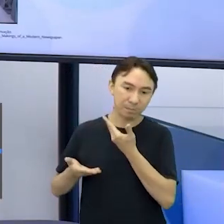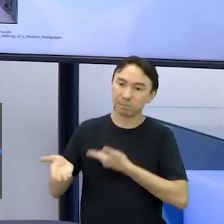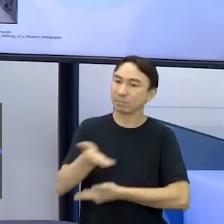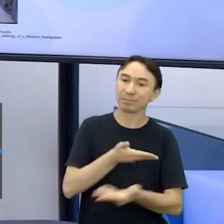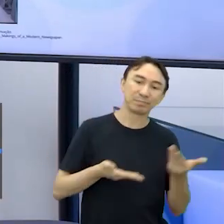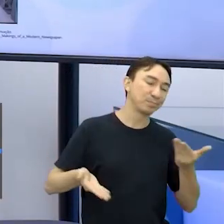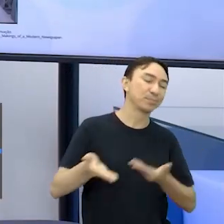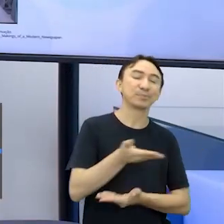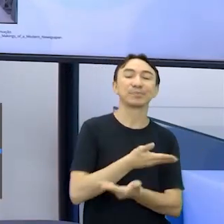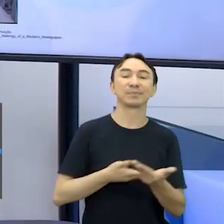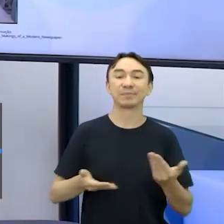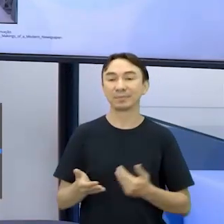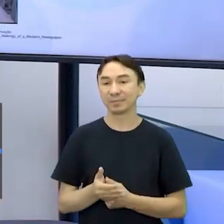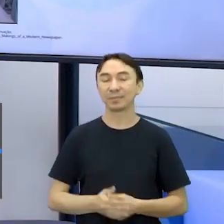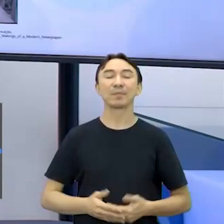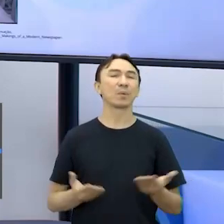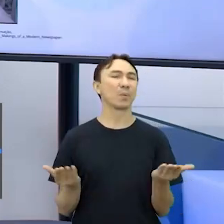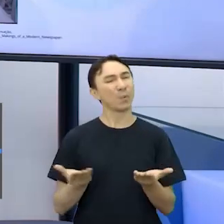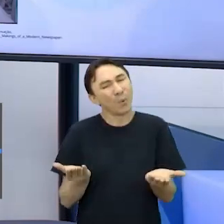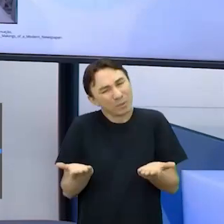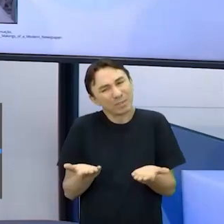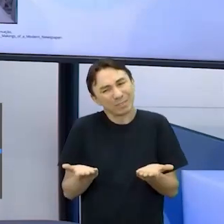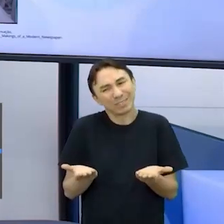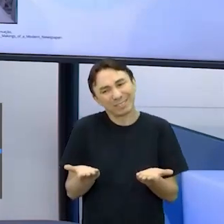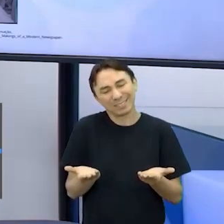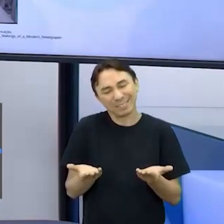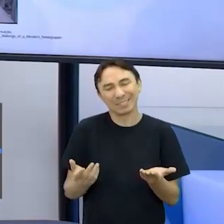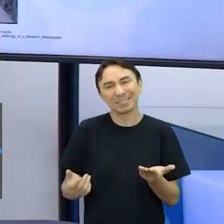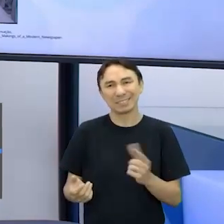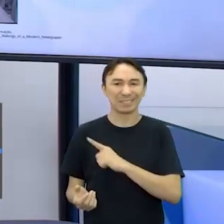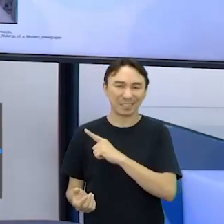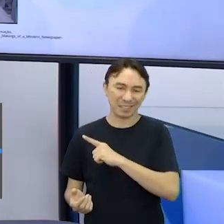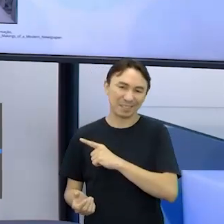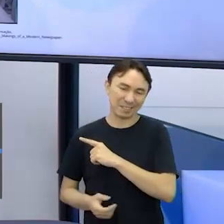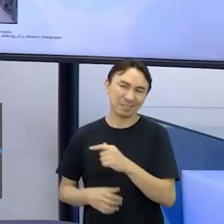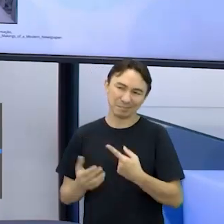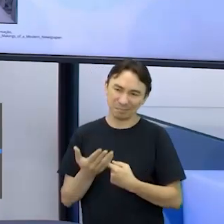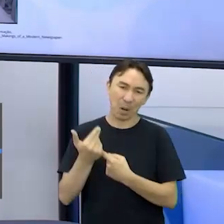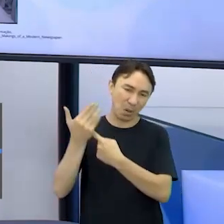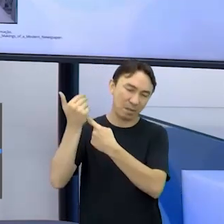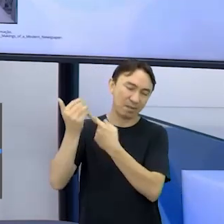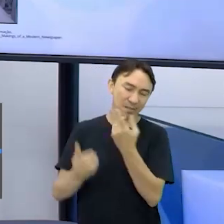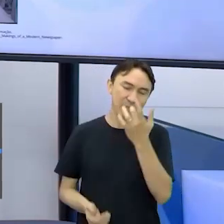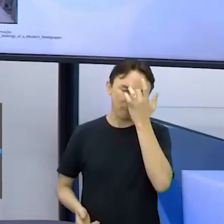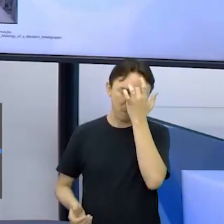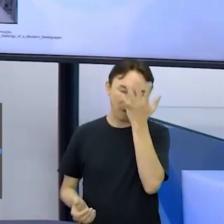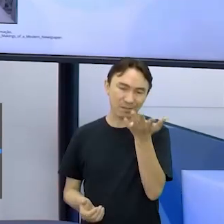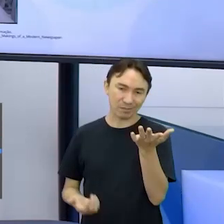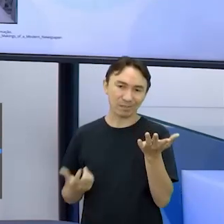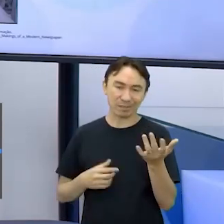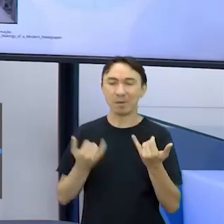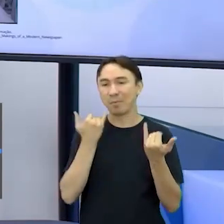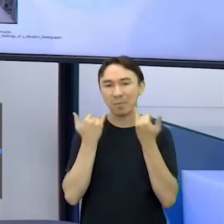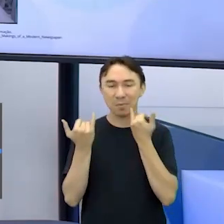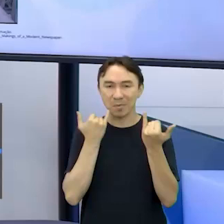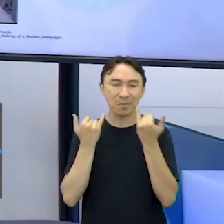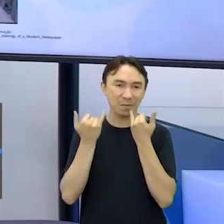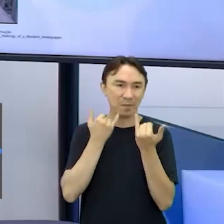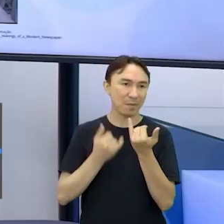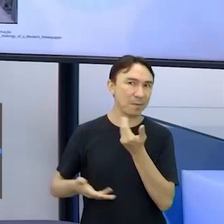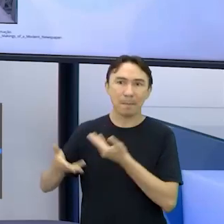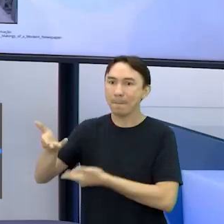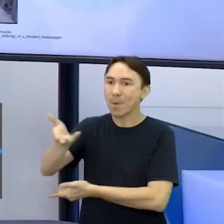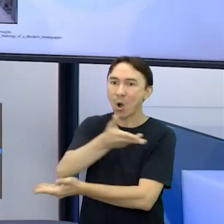em dia, com o advento, o avanço das tecnologias de comunicação, claro, fica muito mais fácil as informações circularem,